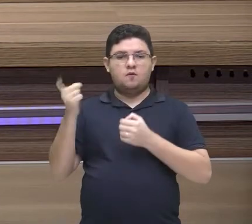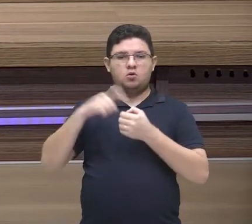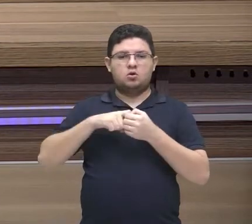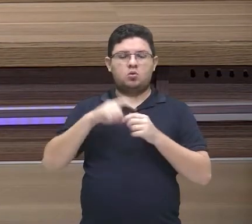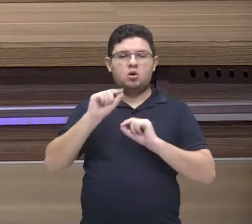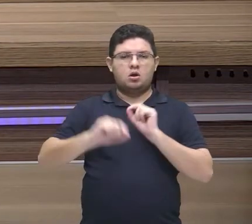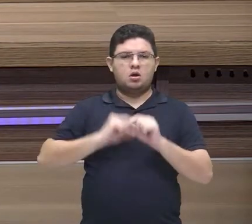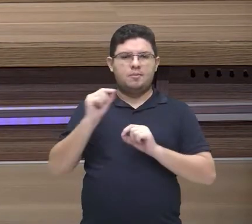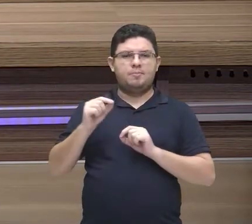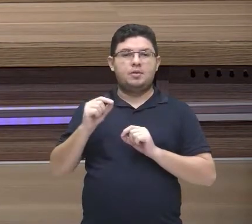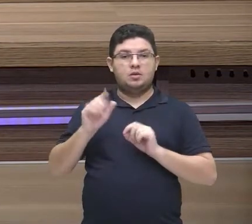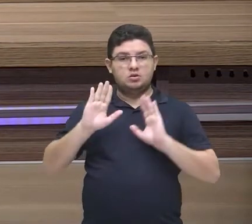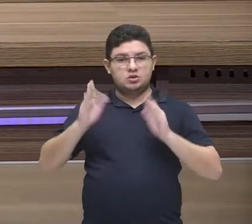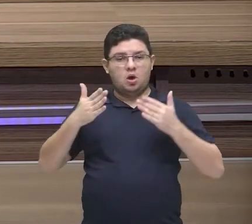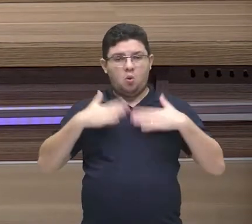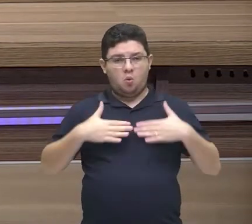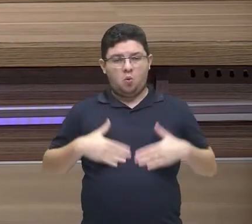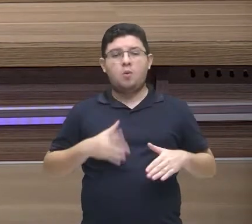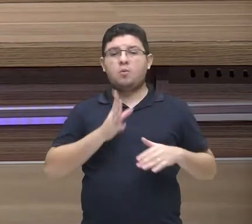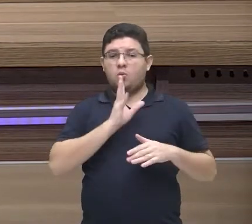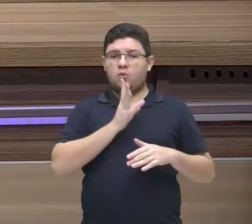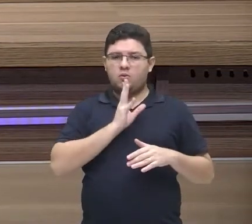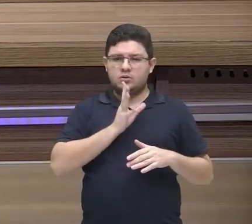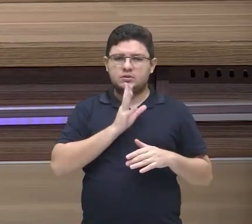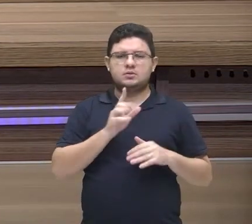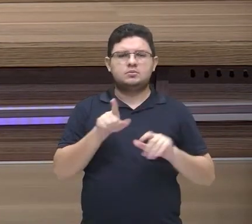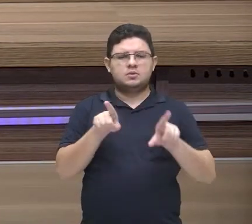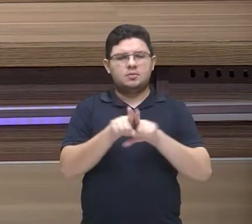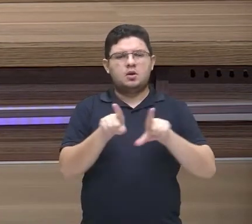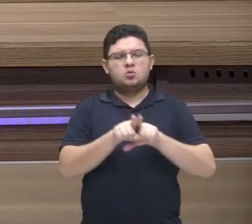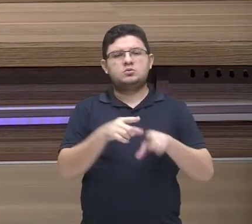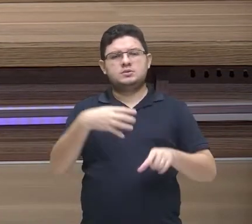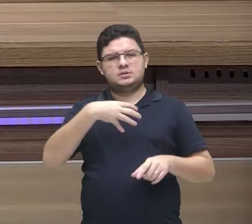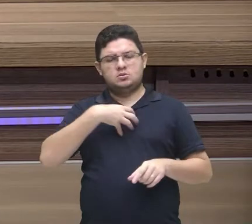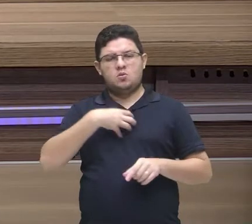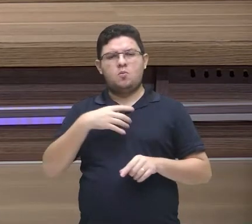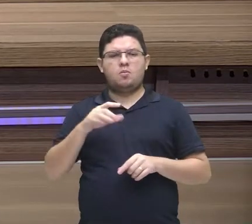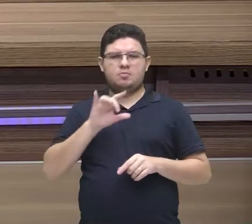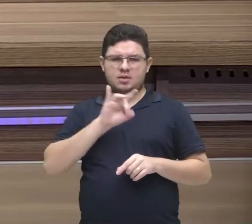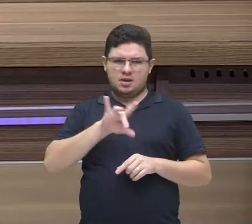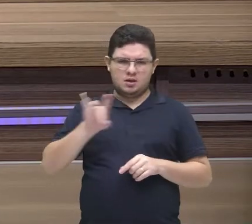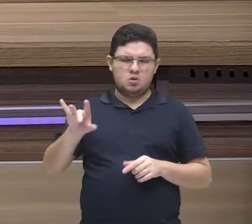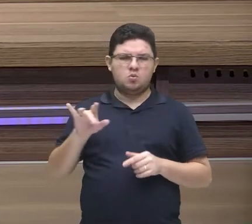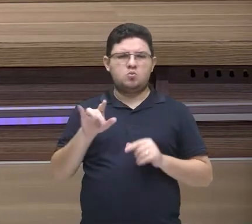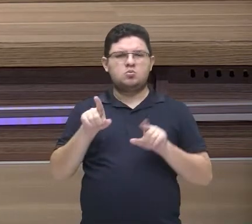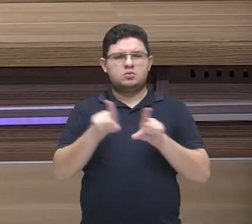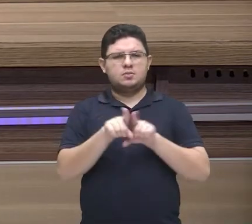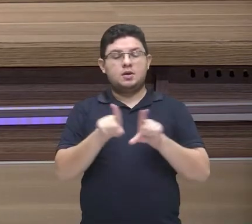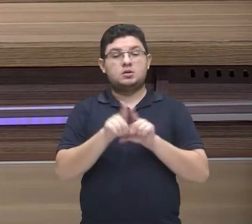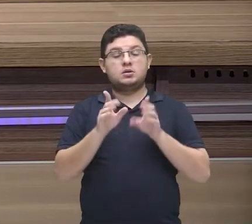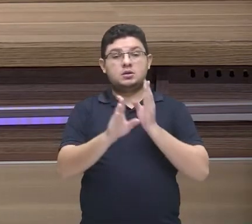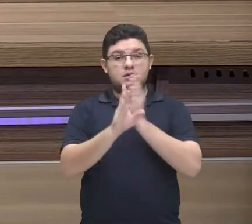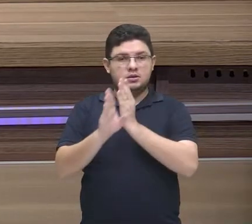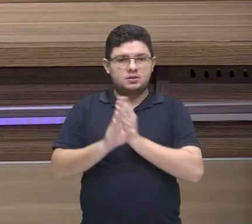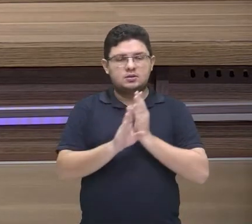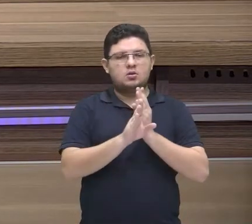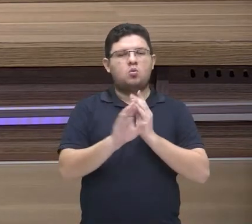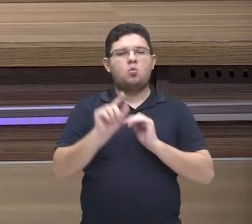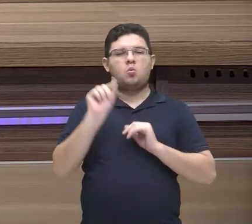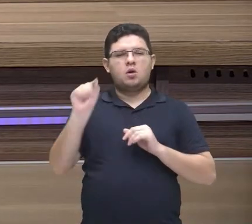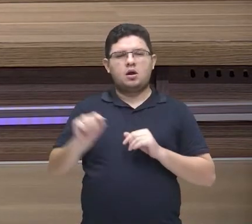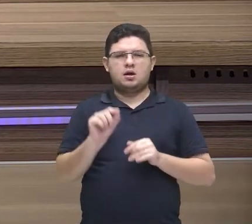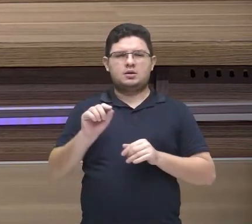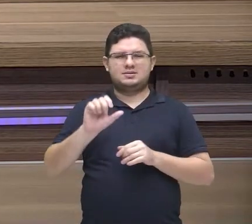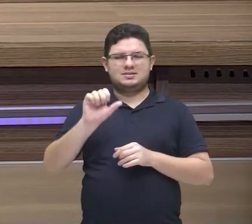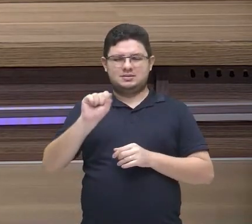corpo, já conhecemos a sintomatologia de cada um e as descobertas. Nós chamamos de sexualidade. Quando